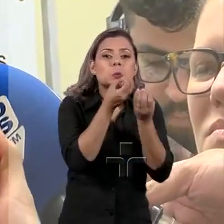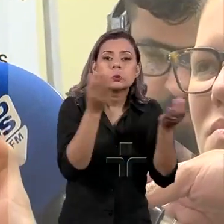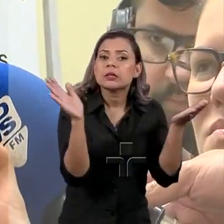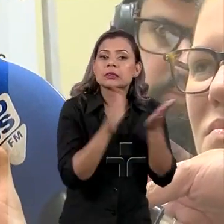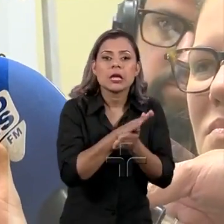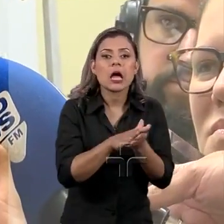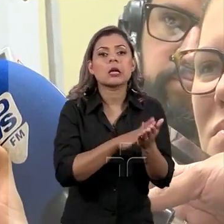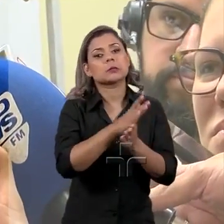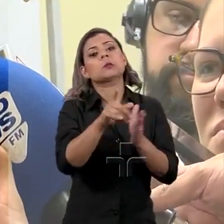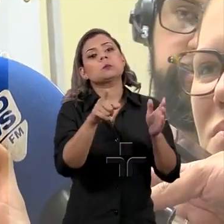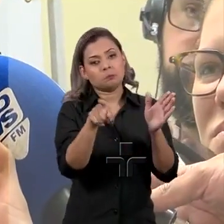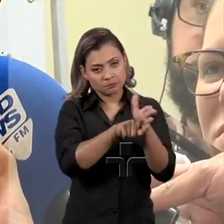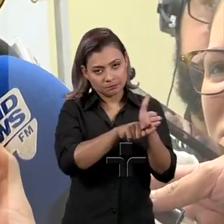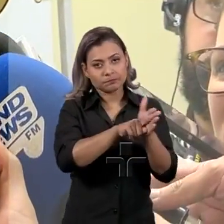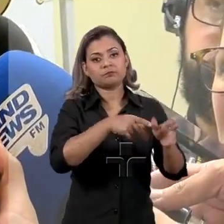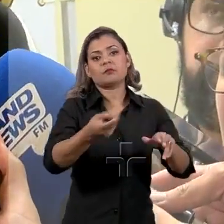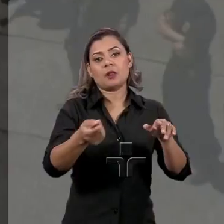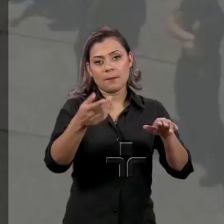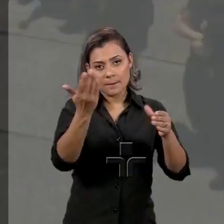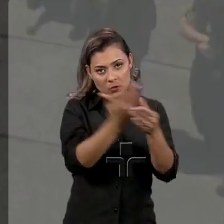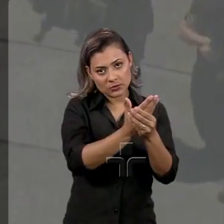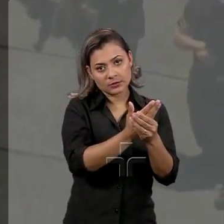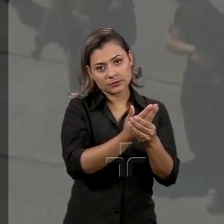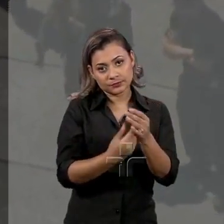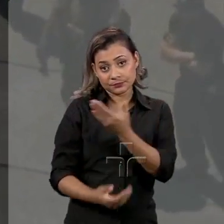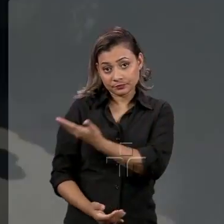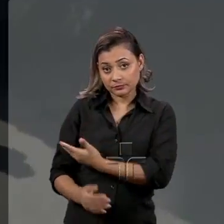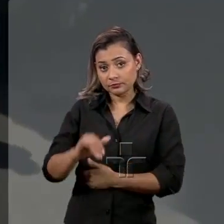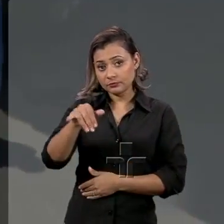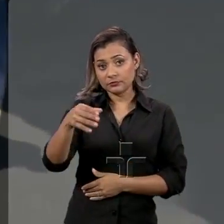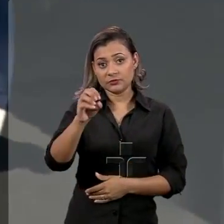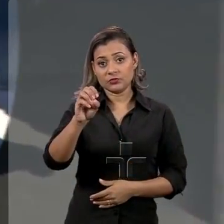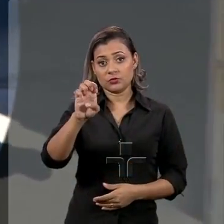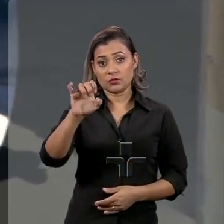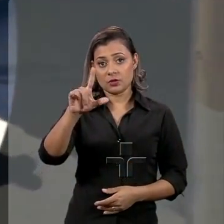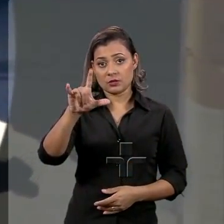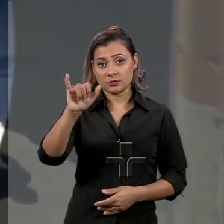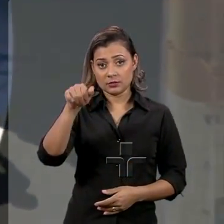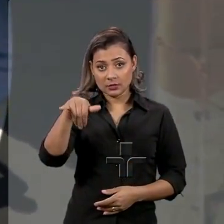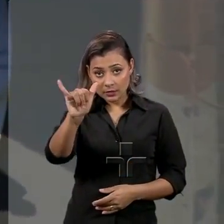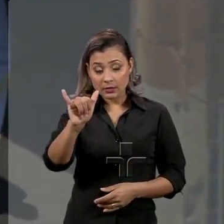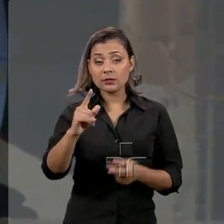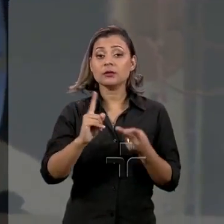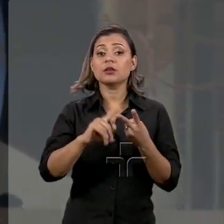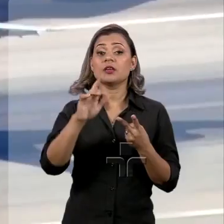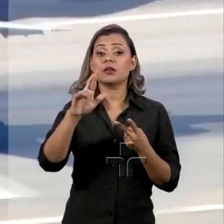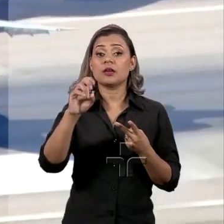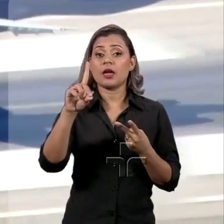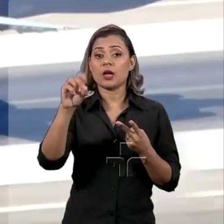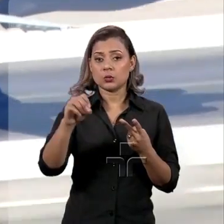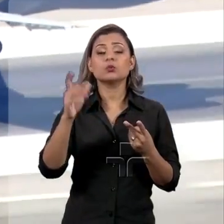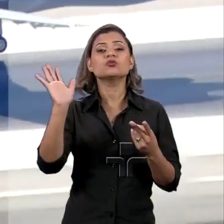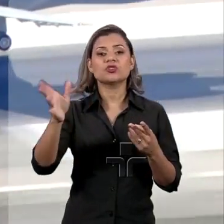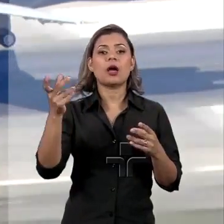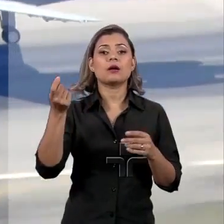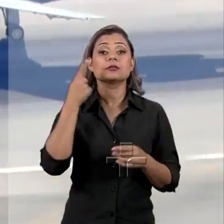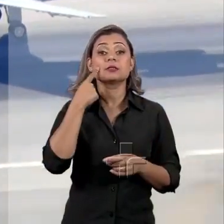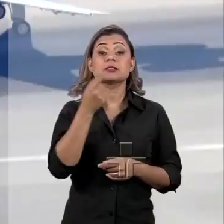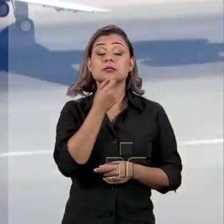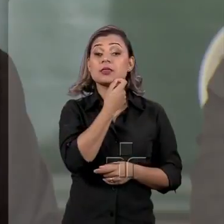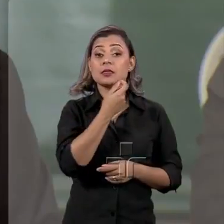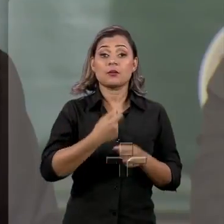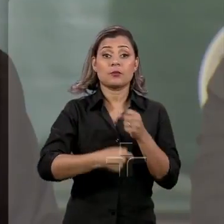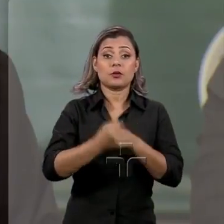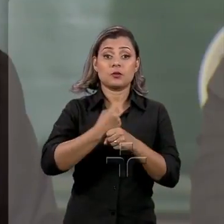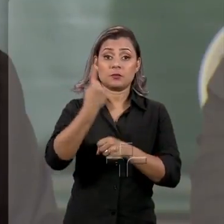do inquérito policial instaurado. Joesley Batista e Ricardo Saldi já haviam sido presos em setembro do ano